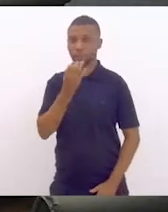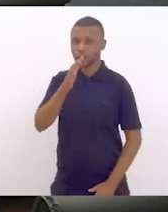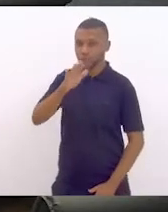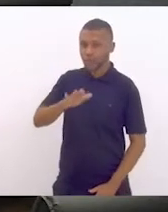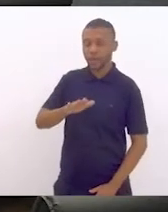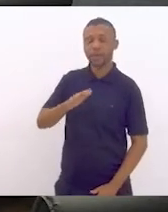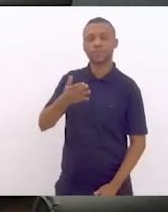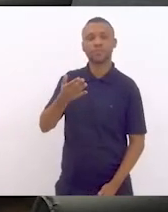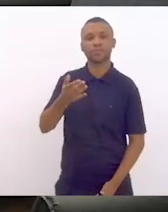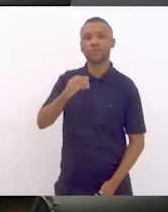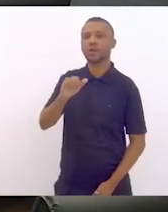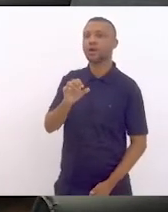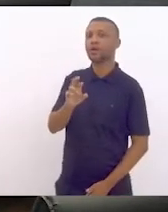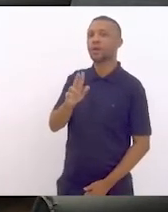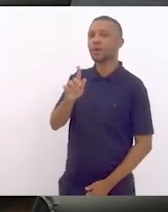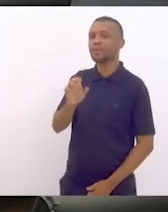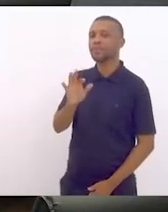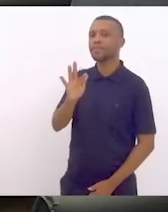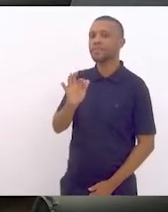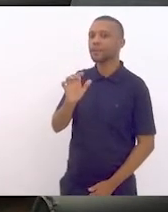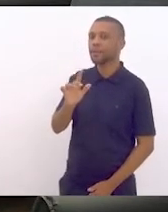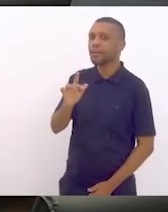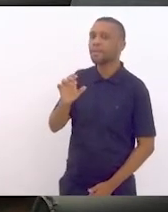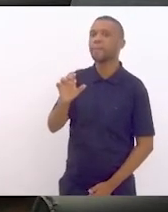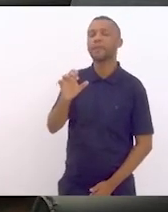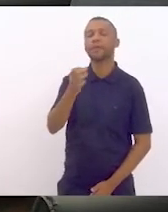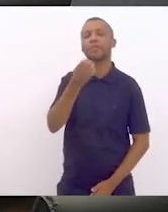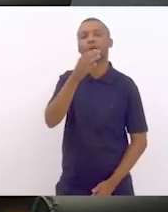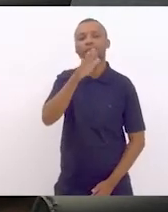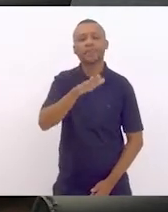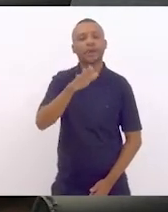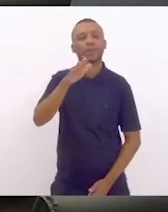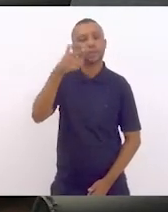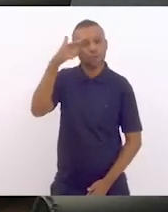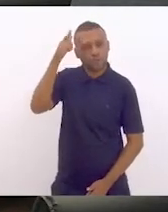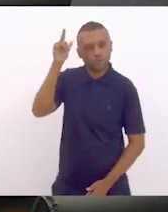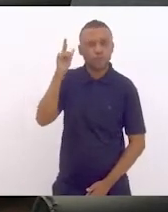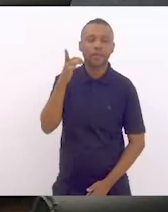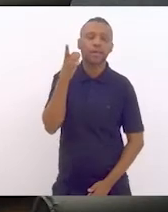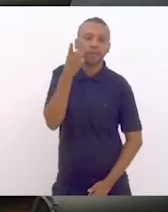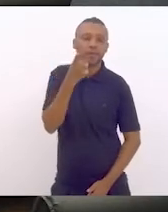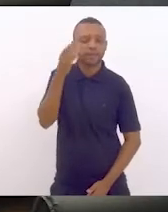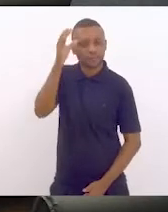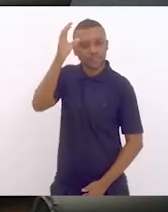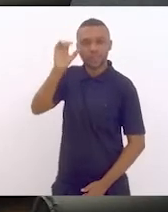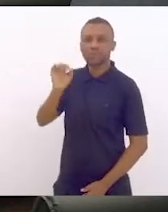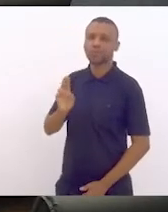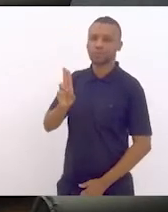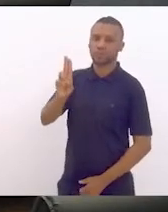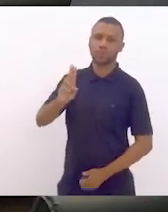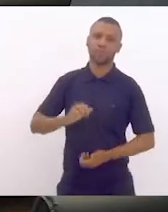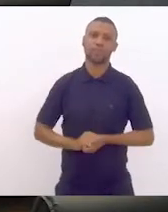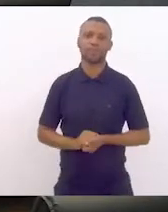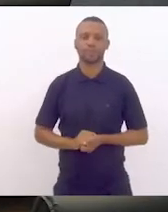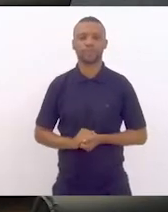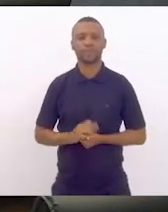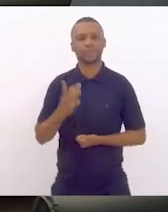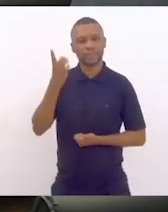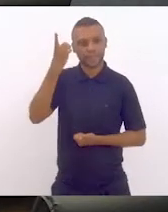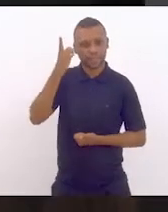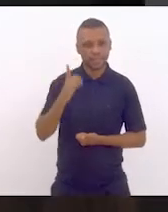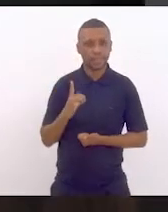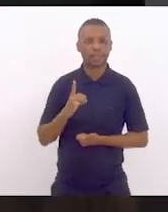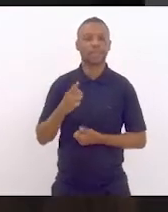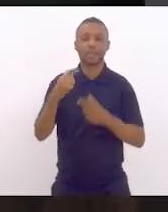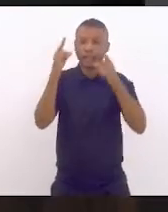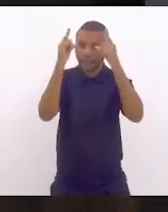Felipe, deputado Luiz Paulo, deputada Tia Ju, deputada Dani Monteiro,